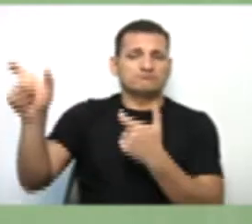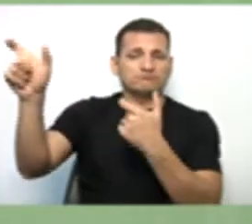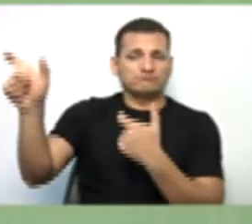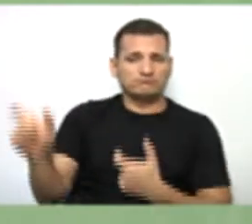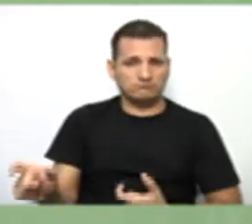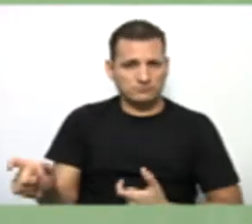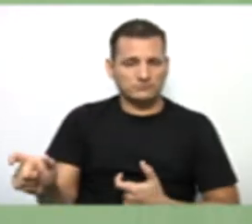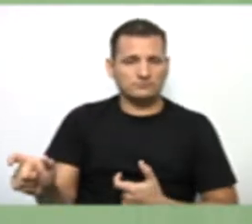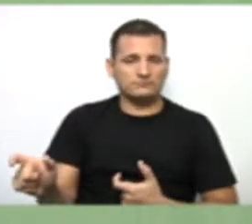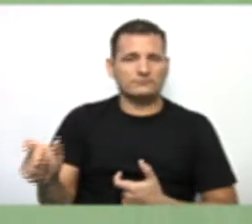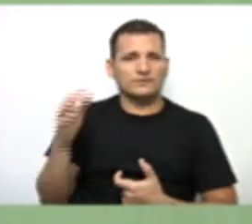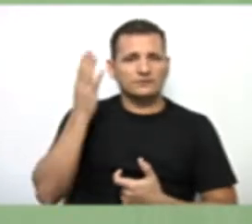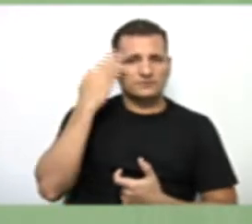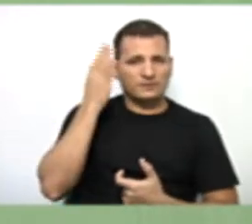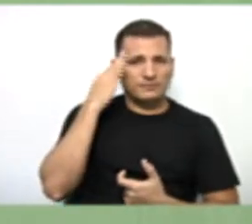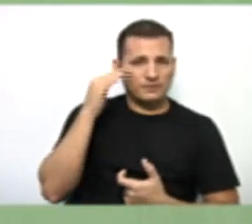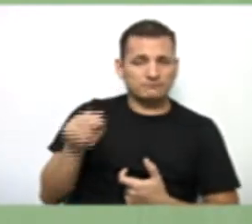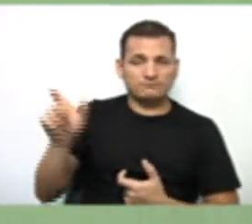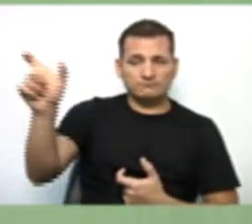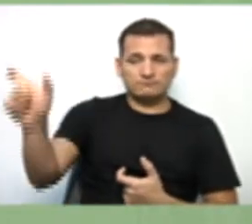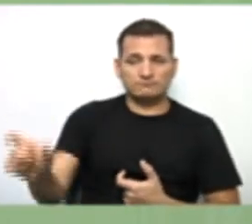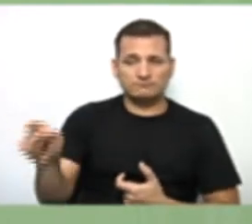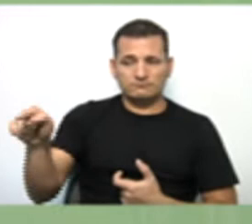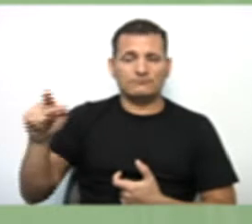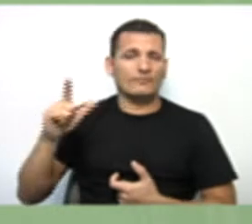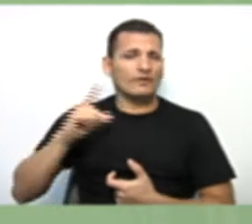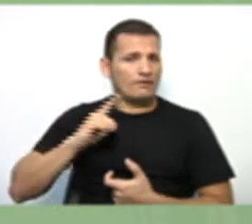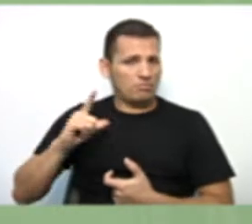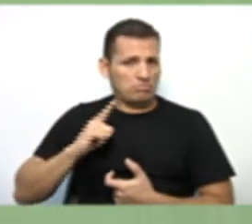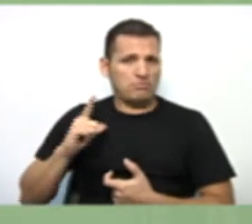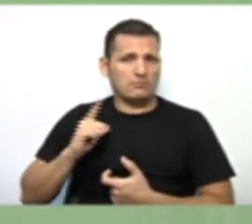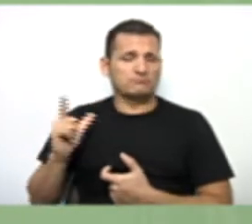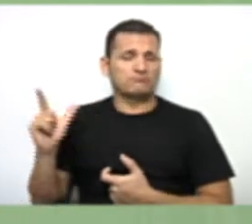ou seja, saber que a outra parte tem influências que